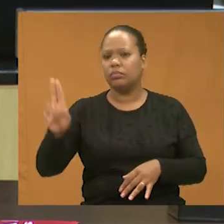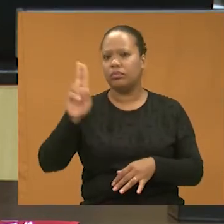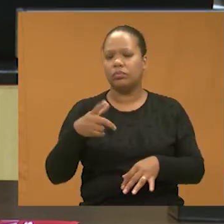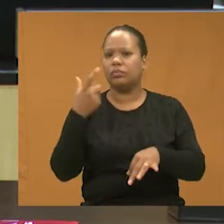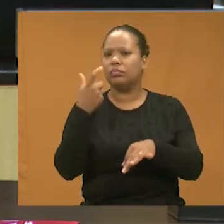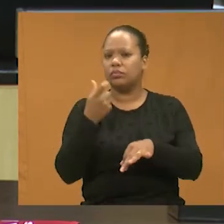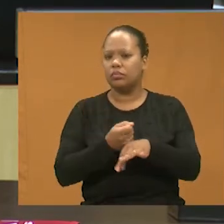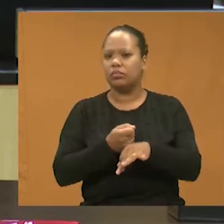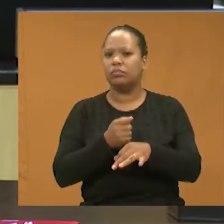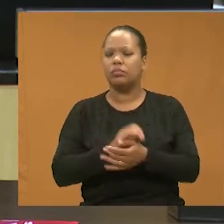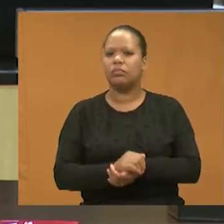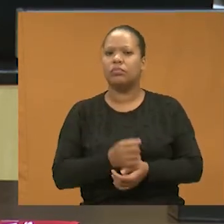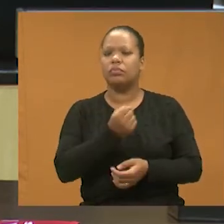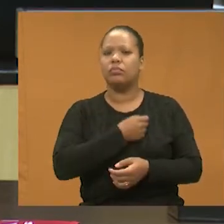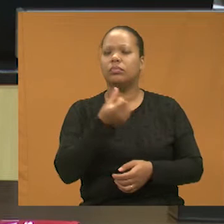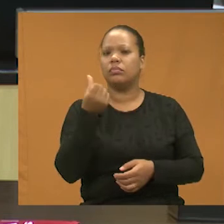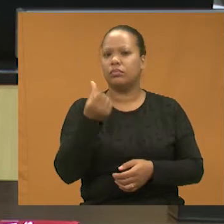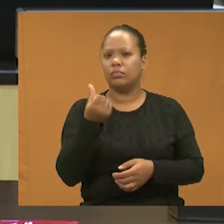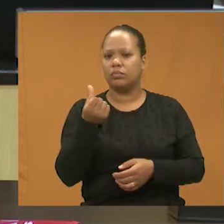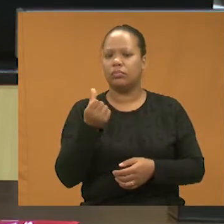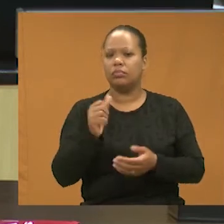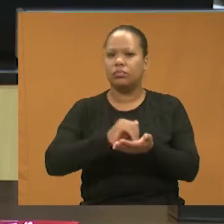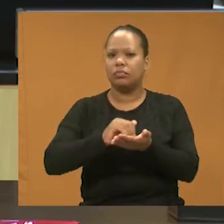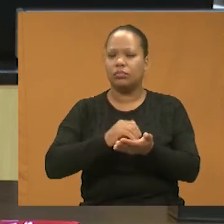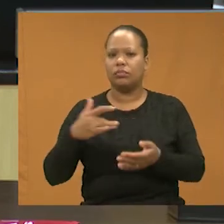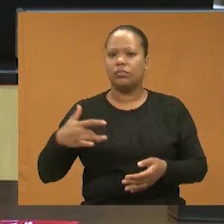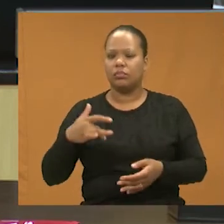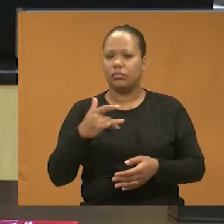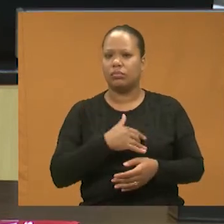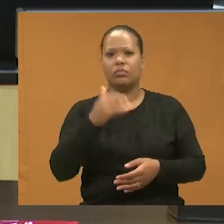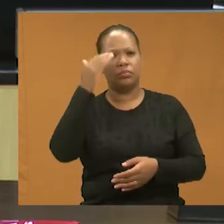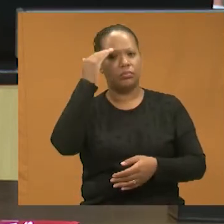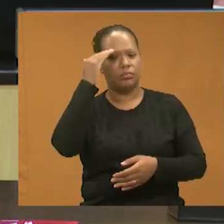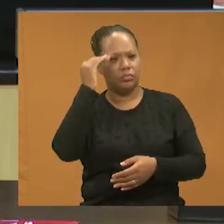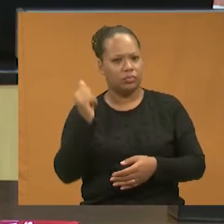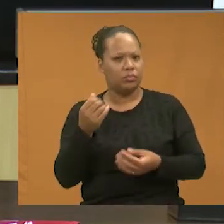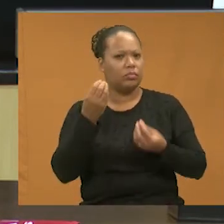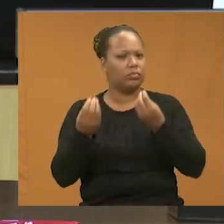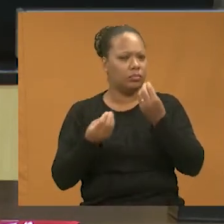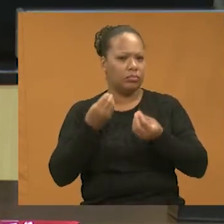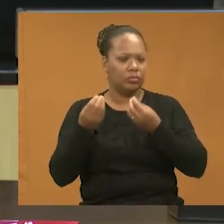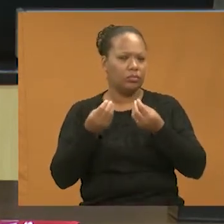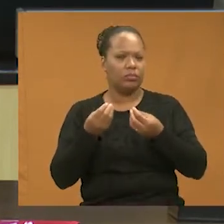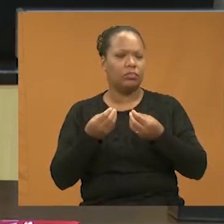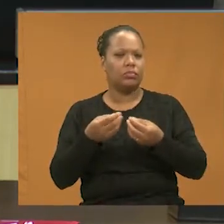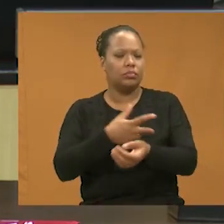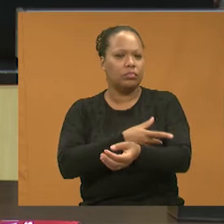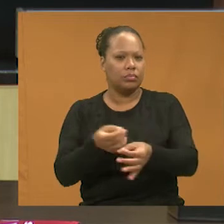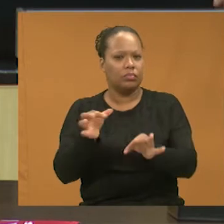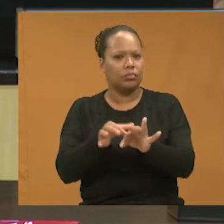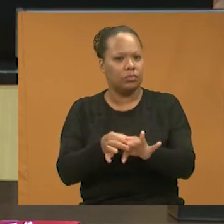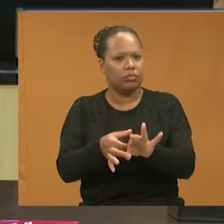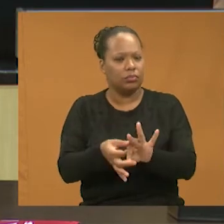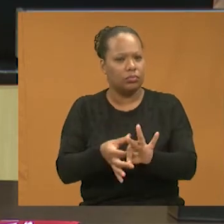sedativo? Sexto, a Secretaria de Saúde tem conhecimento da forma medieval como o procedimento vem sendo realizado?